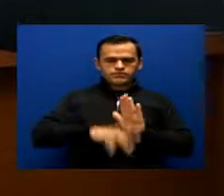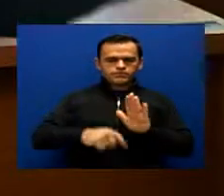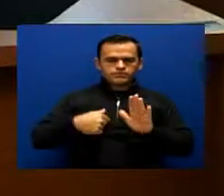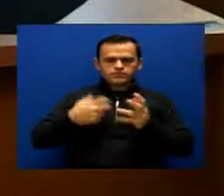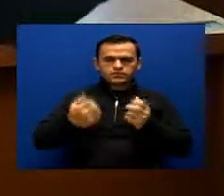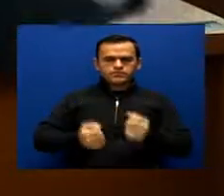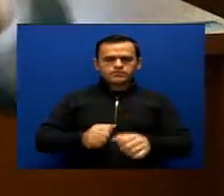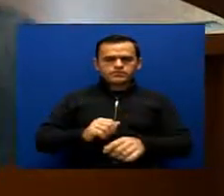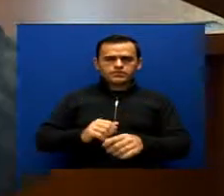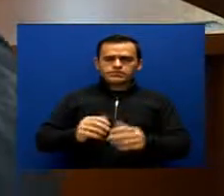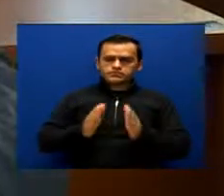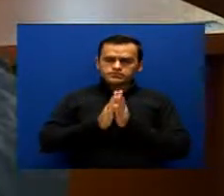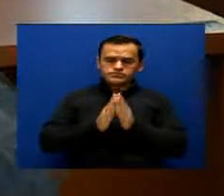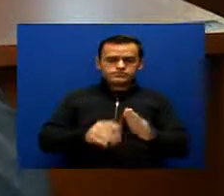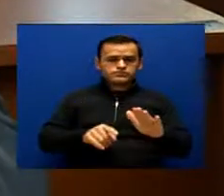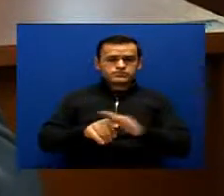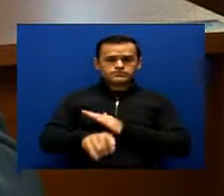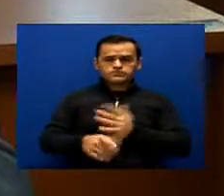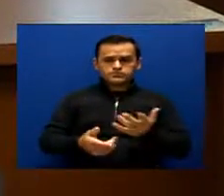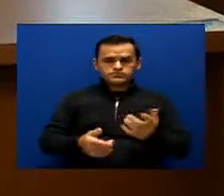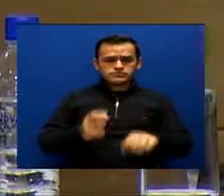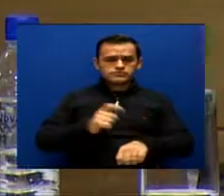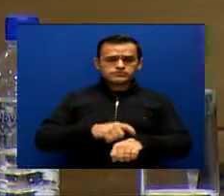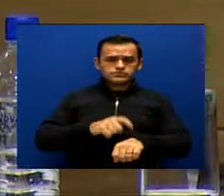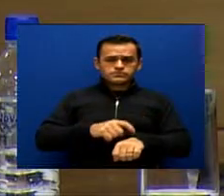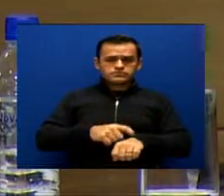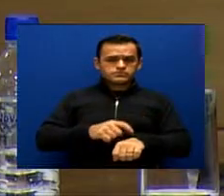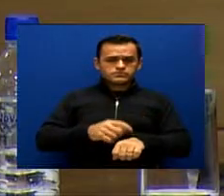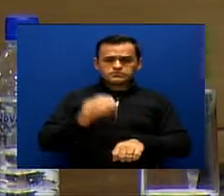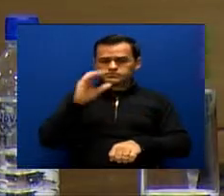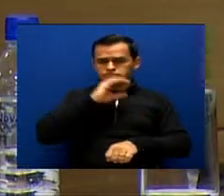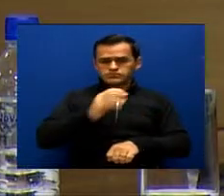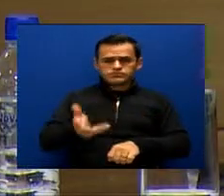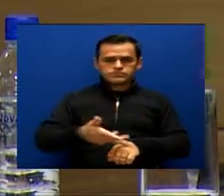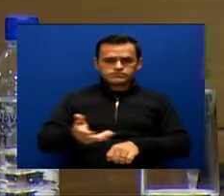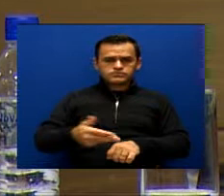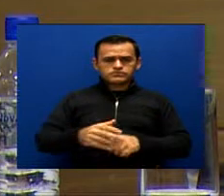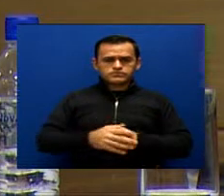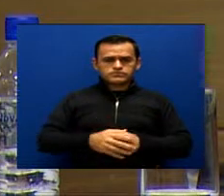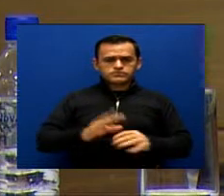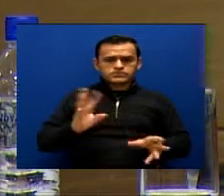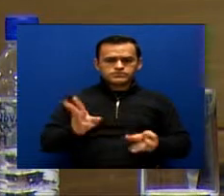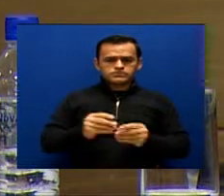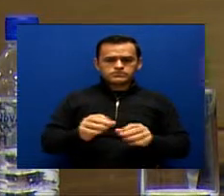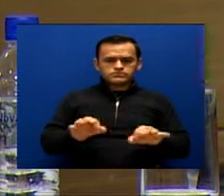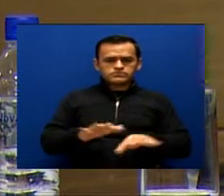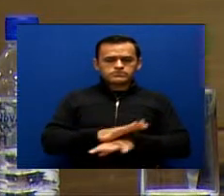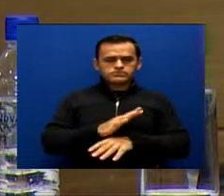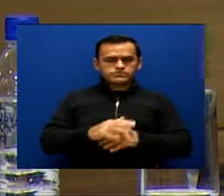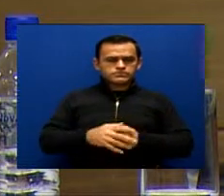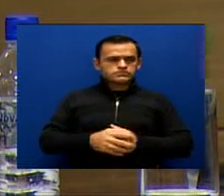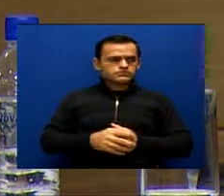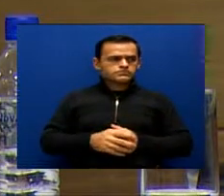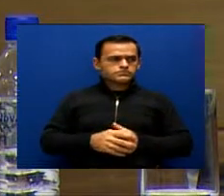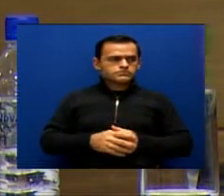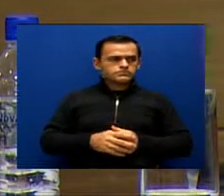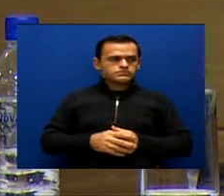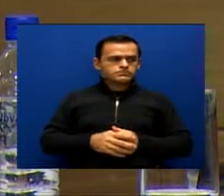para a votação por causa do tempo. Certo, vereador. Estamos acelerando aqui realmente para concluir aí, tá, o mais breve possível.